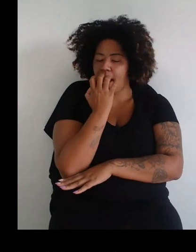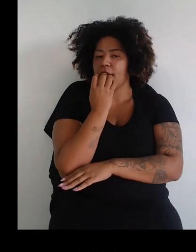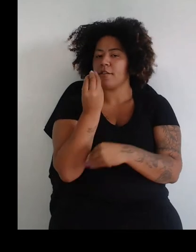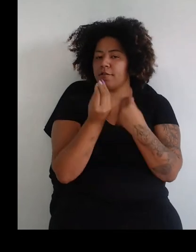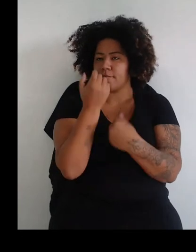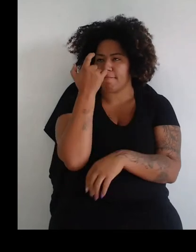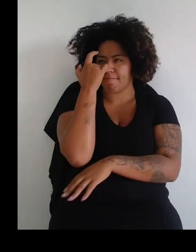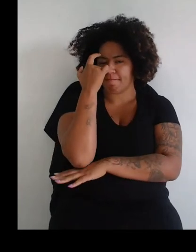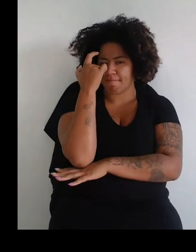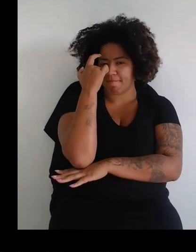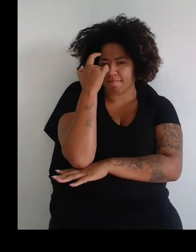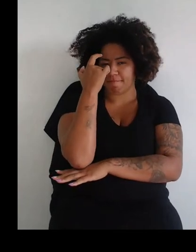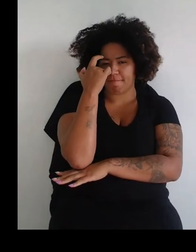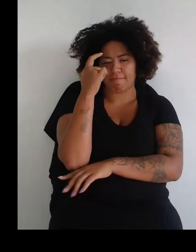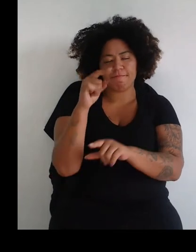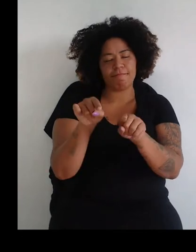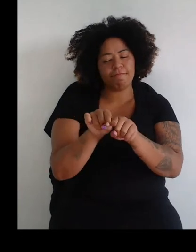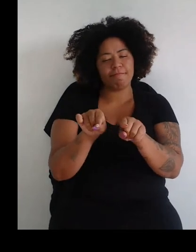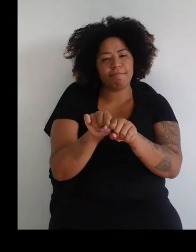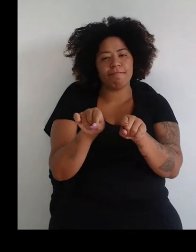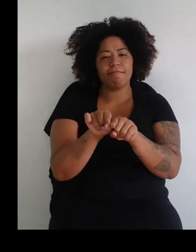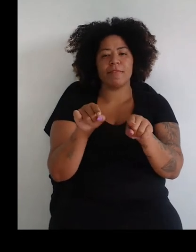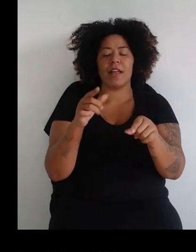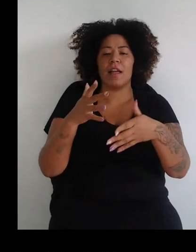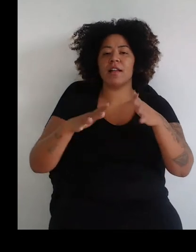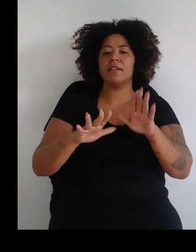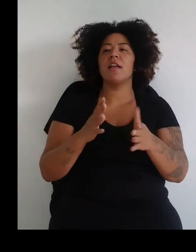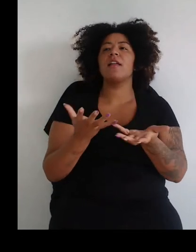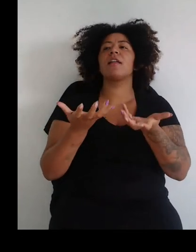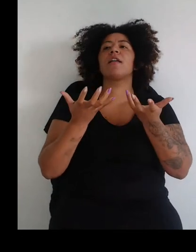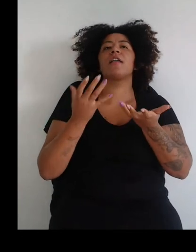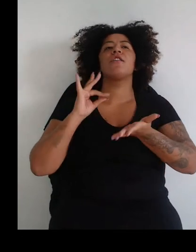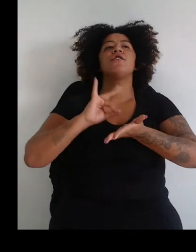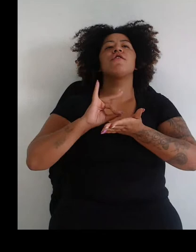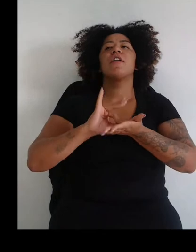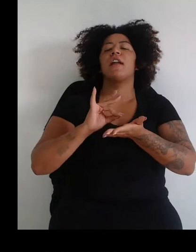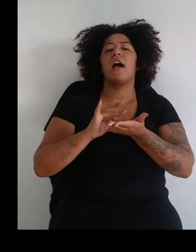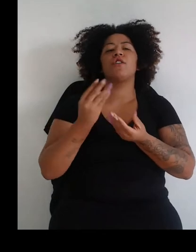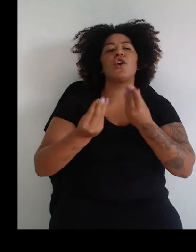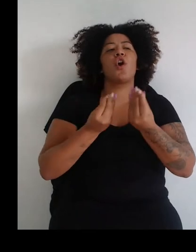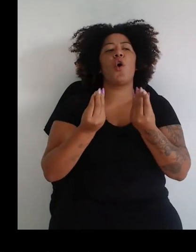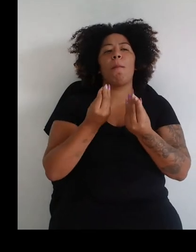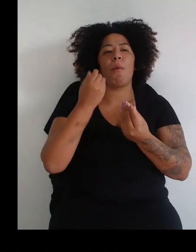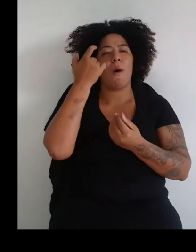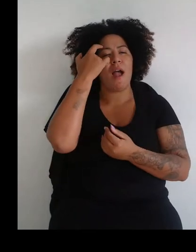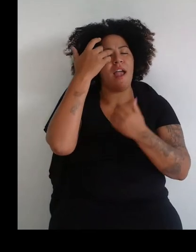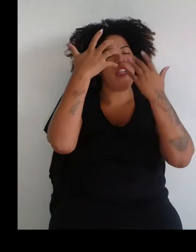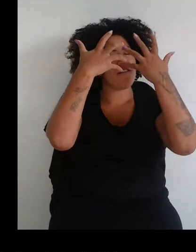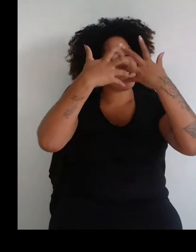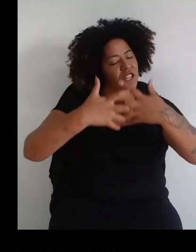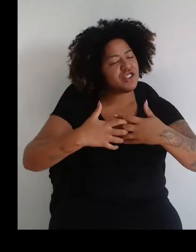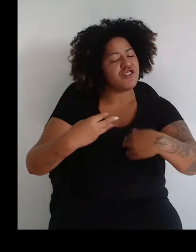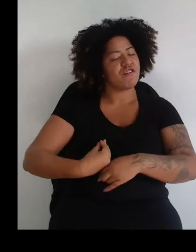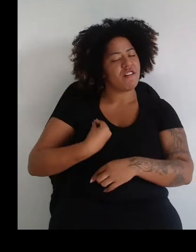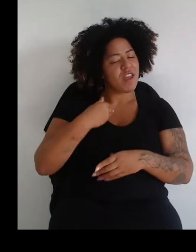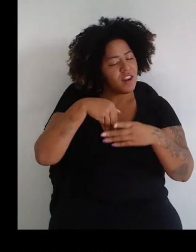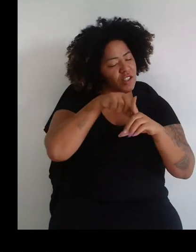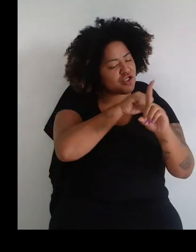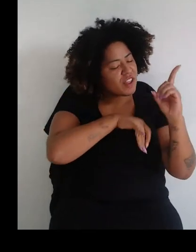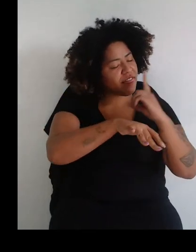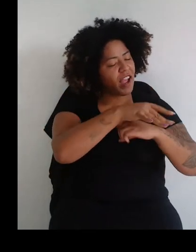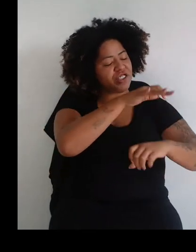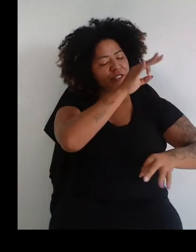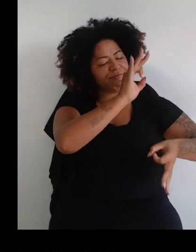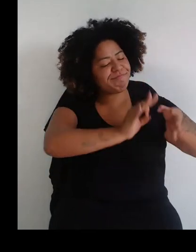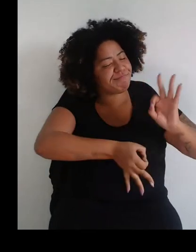atesta pesada exagerando os tormentos da vida na sociedade tão injusta Mas além da teatralidade